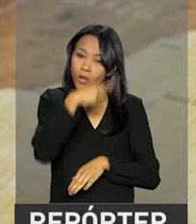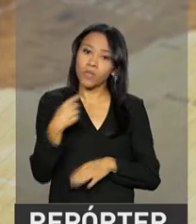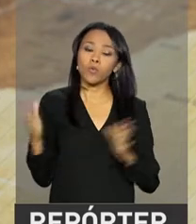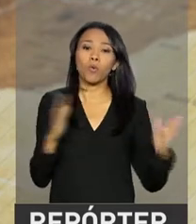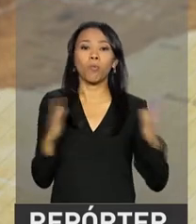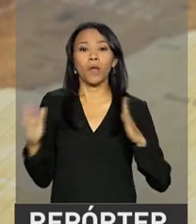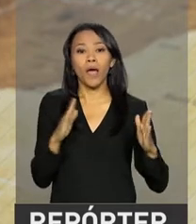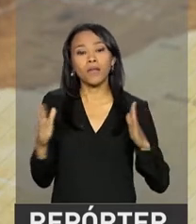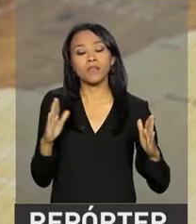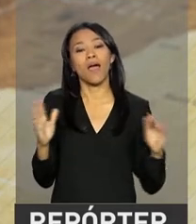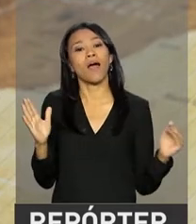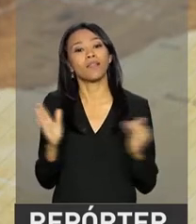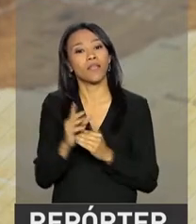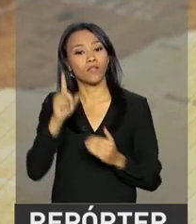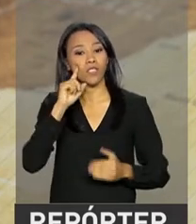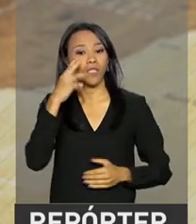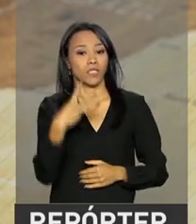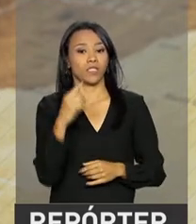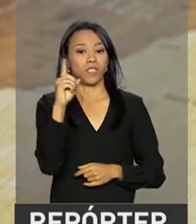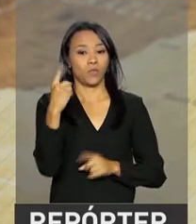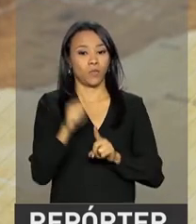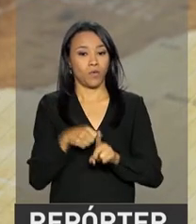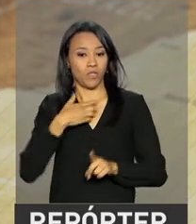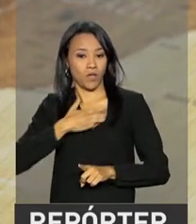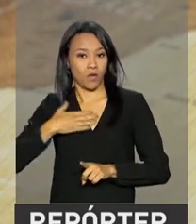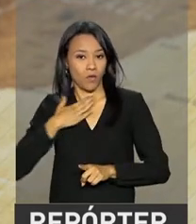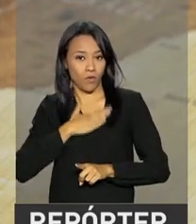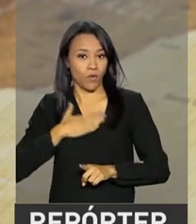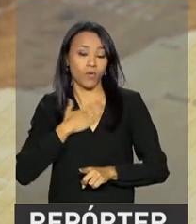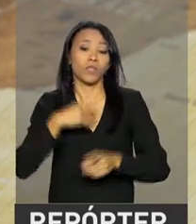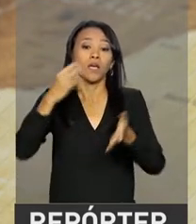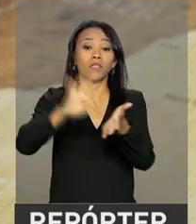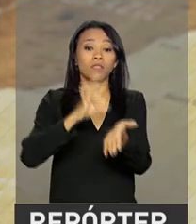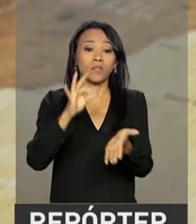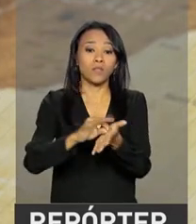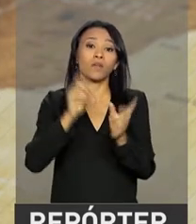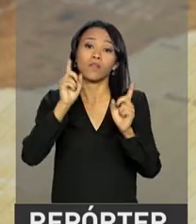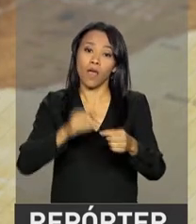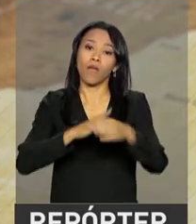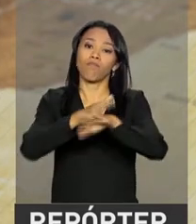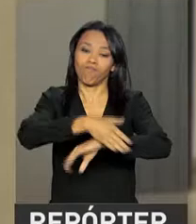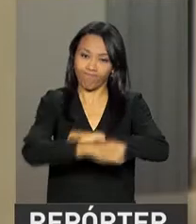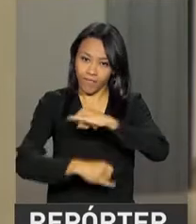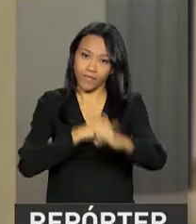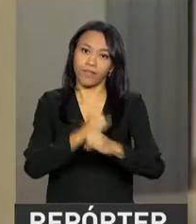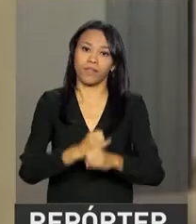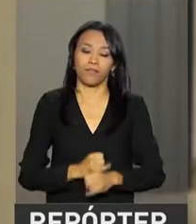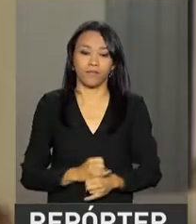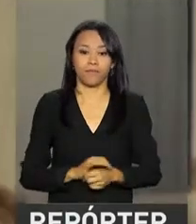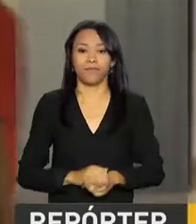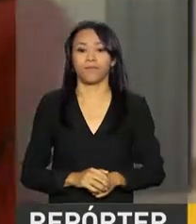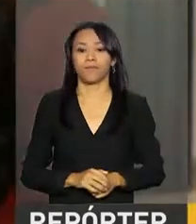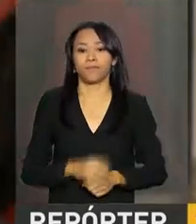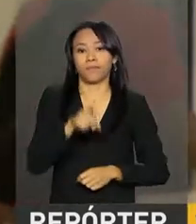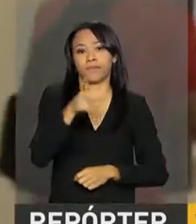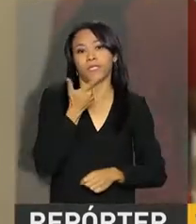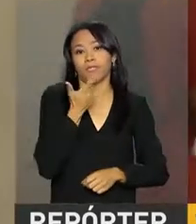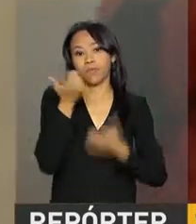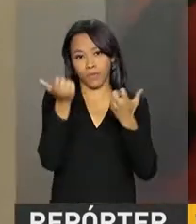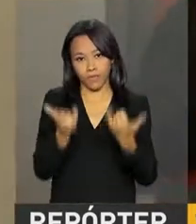inscrição é até 31 de agosto as inscrições são feitas pela internet a gente precisa